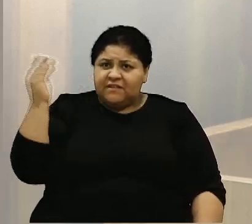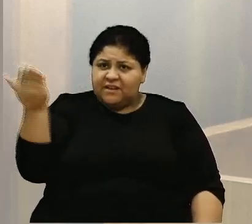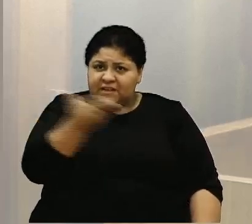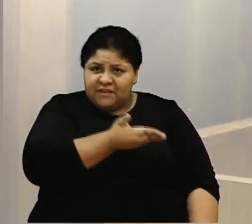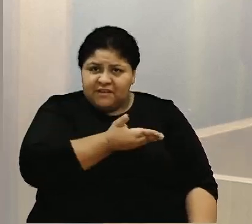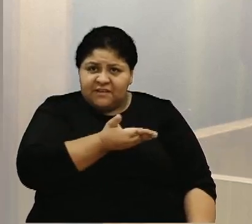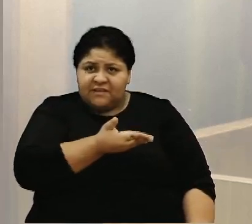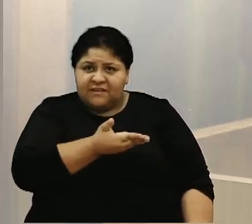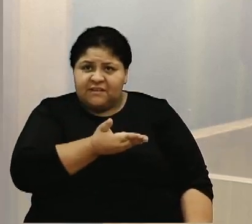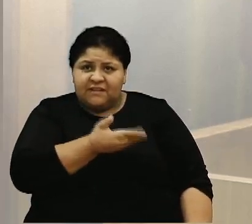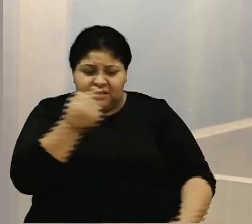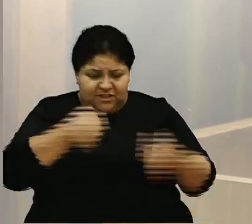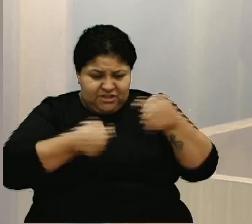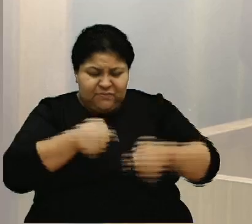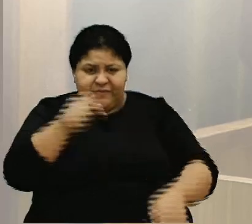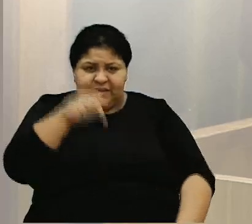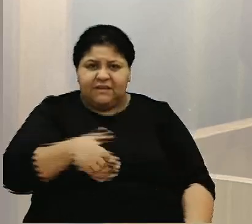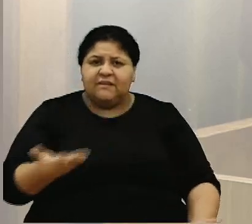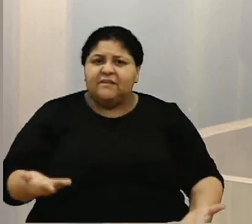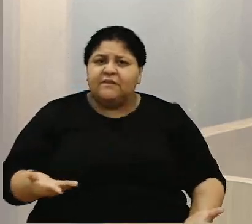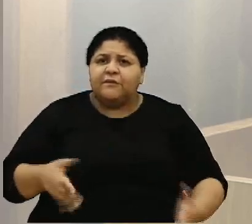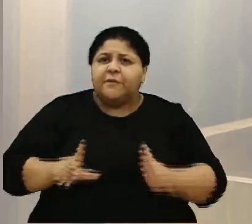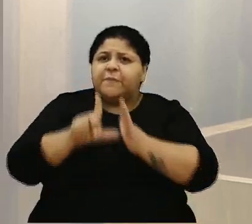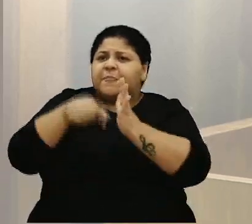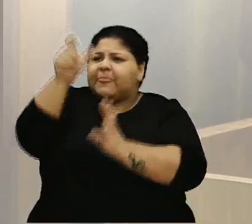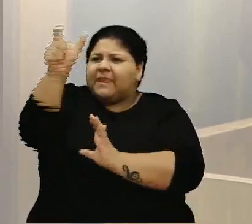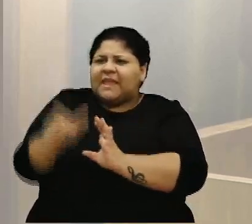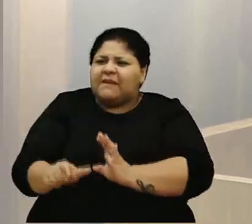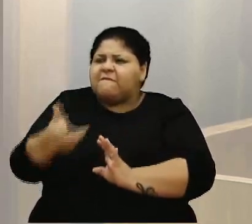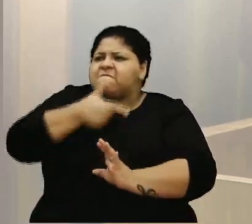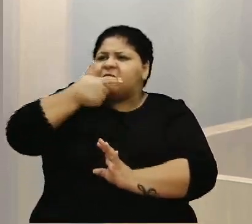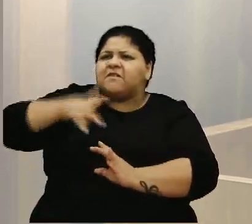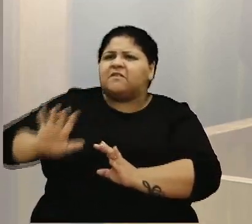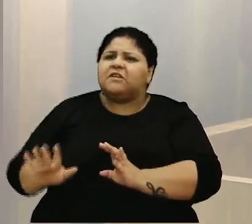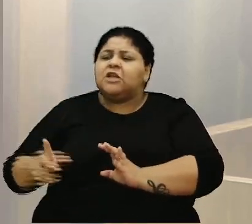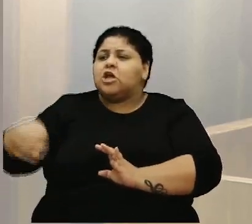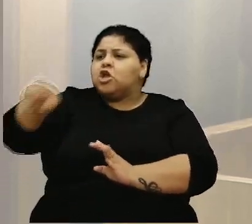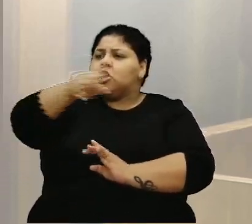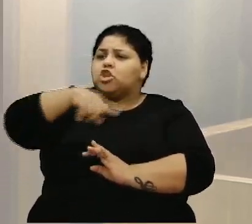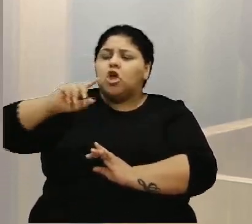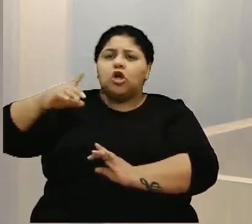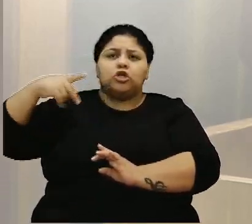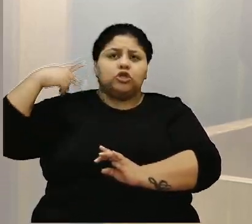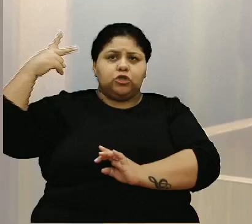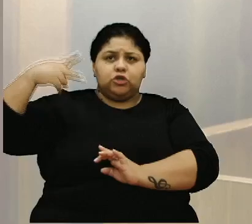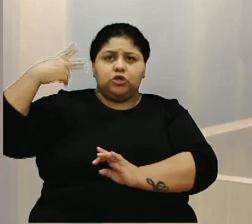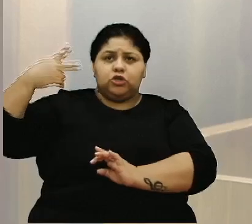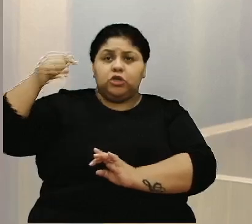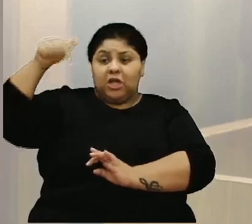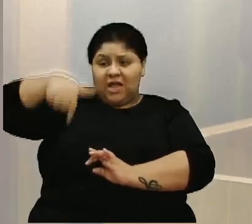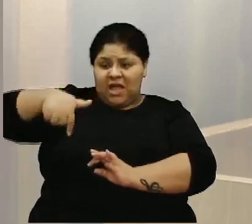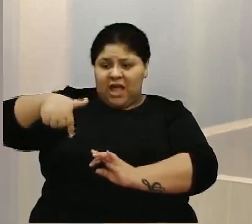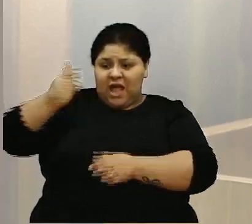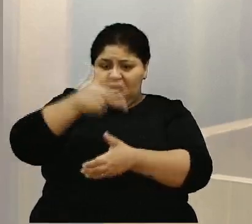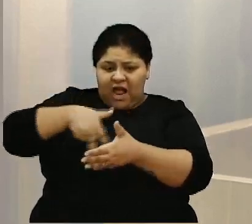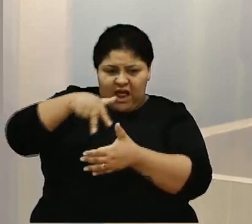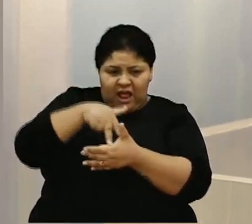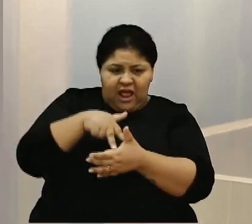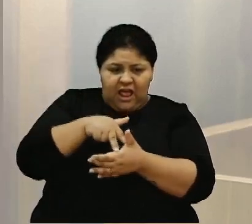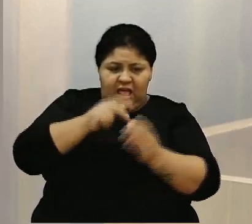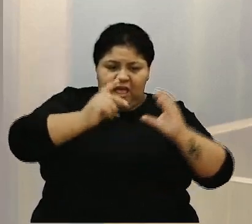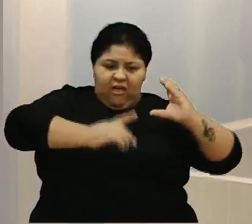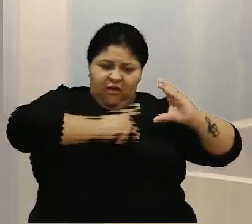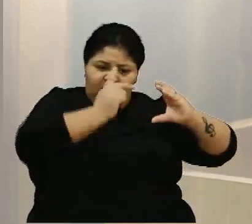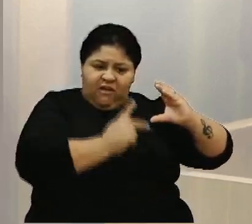gente vai ficar debatendo? Depois as pessoas vêm dizer que nós políticos estamos aqui dentro da Câmara